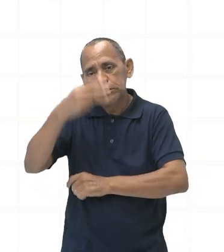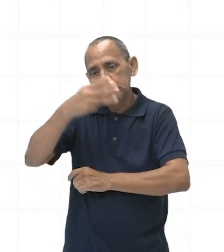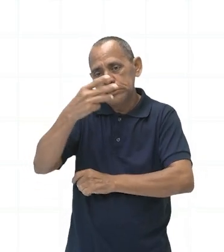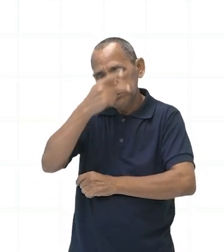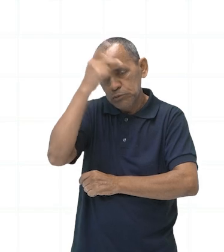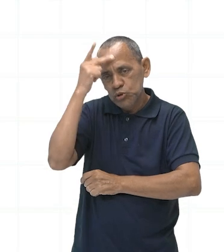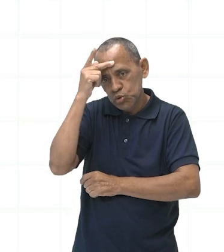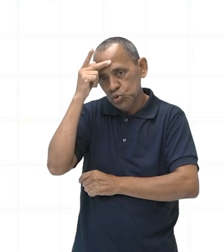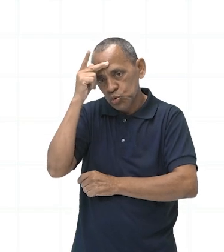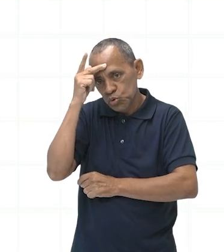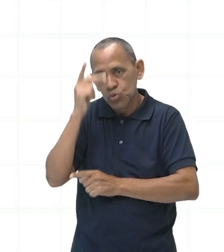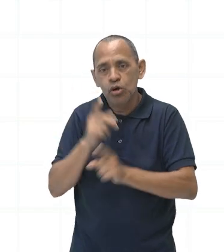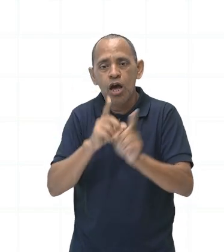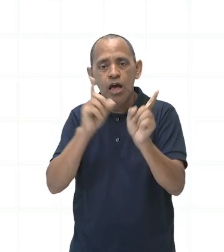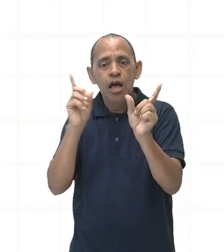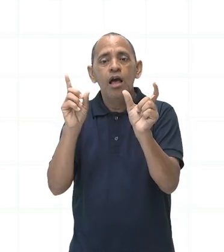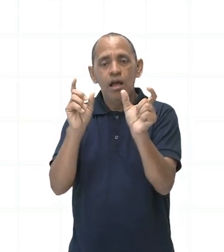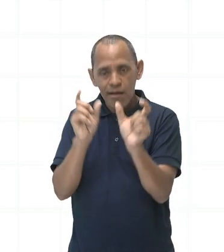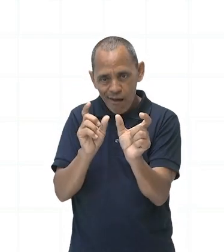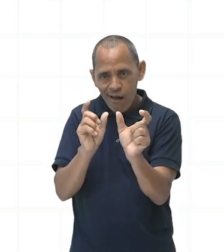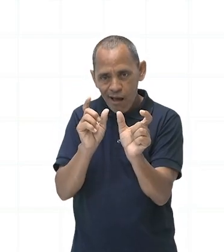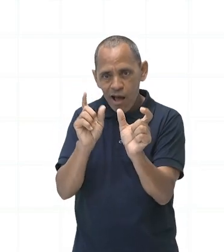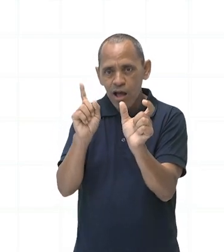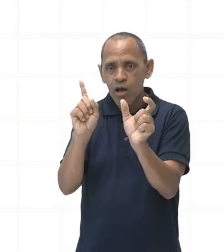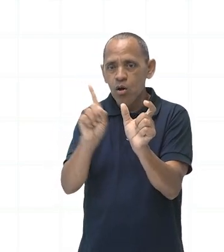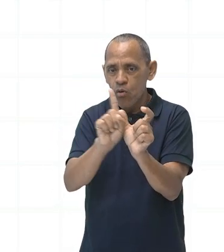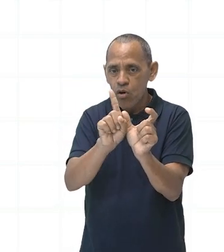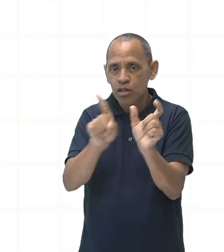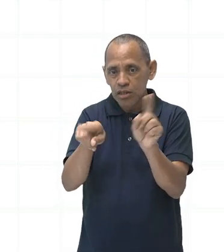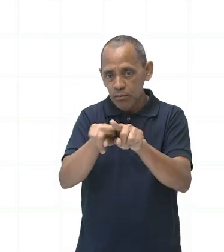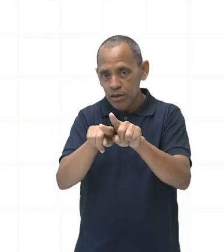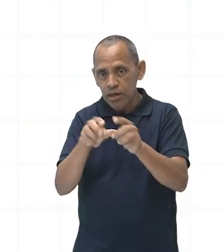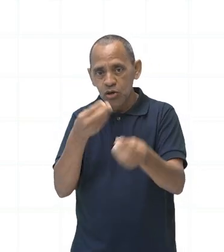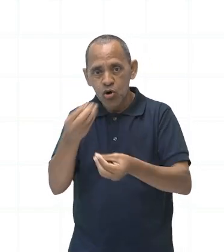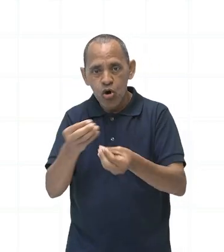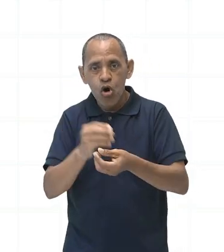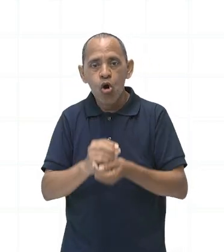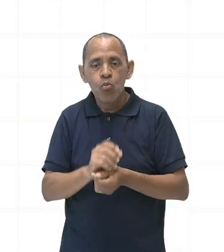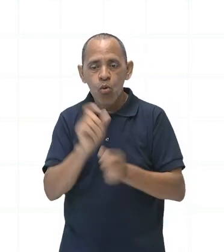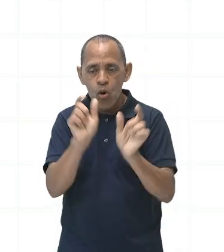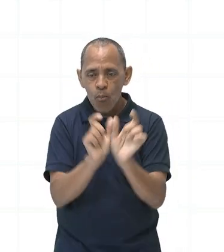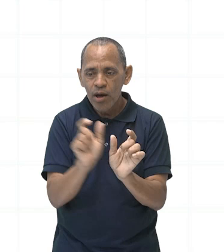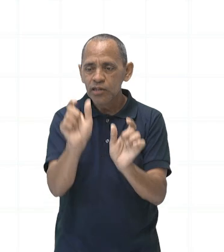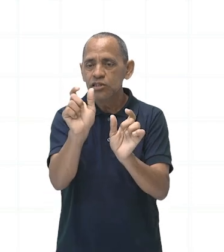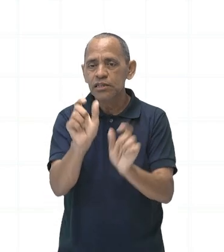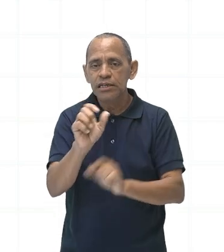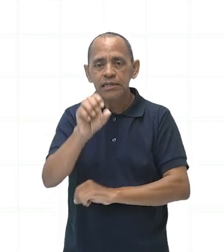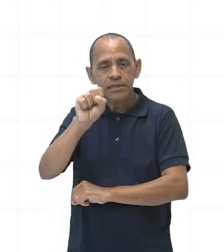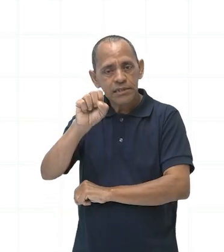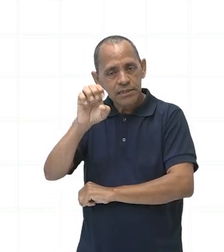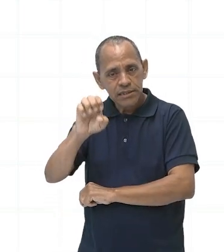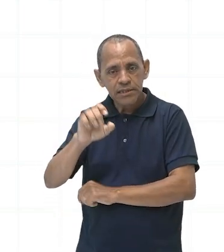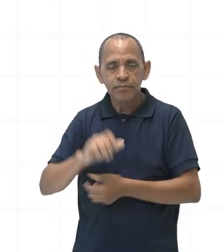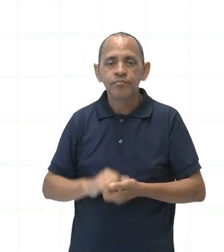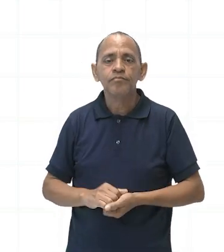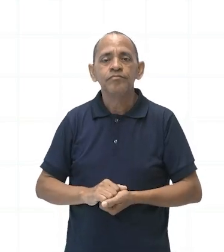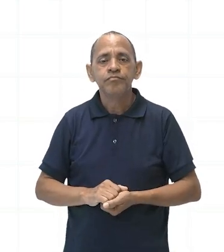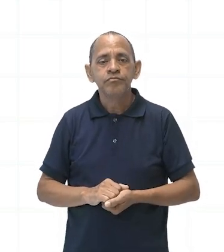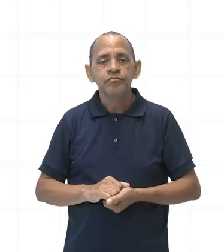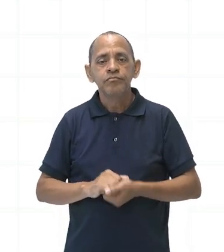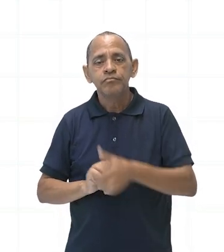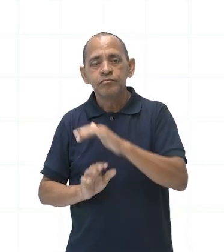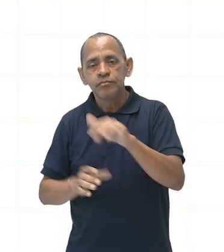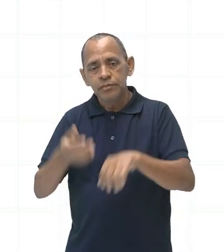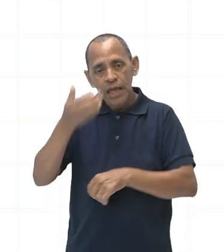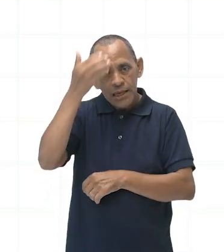da partícula se. Exemplos, observem aí. Esqueceram de trancar a porta.